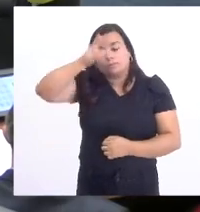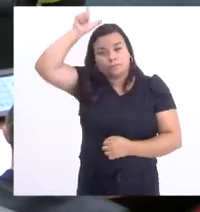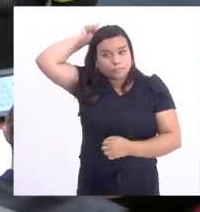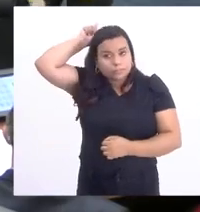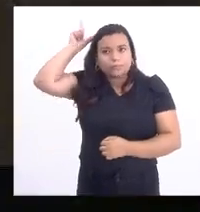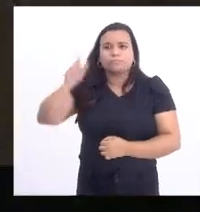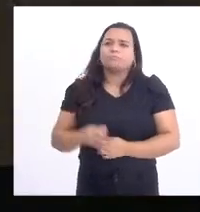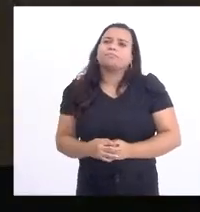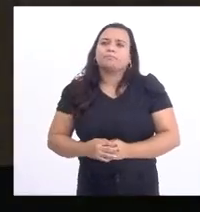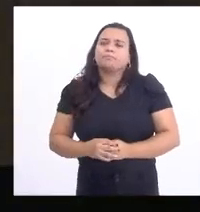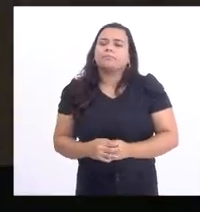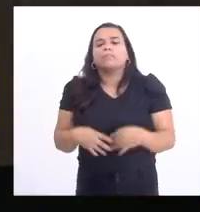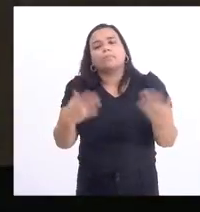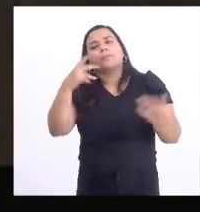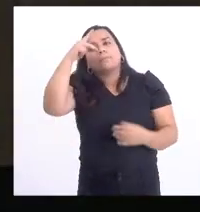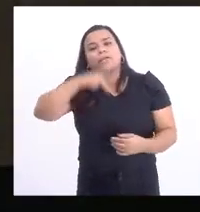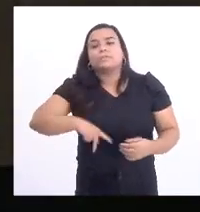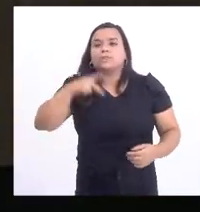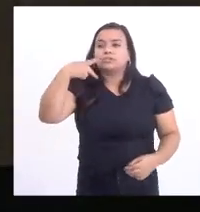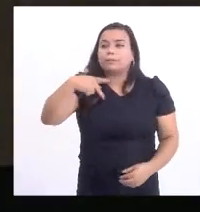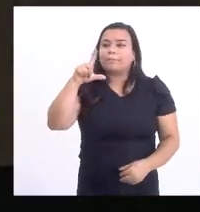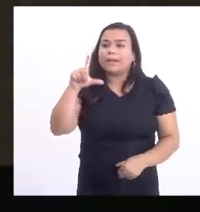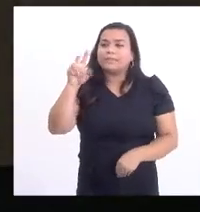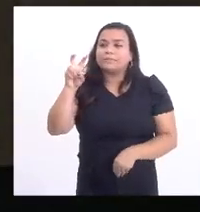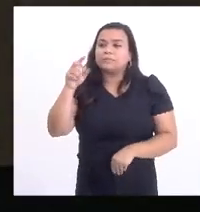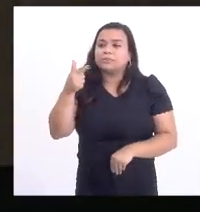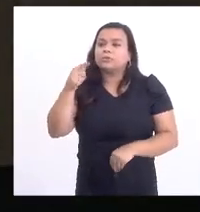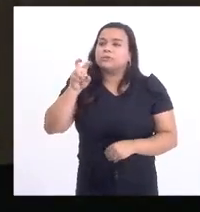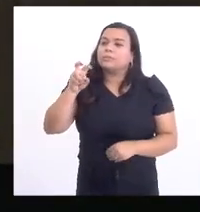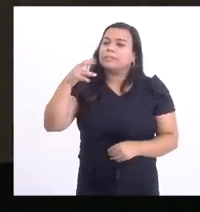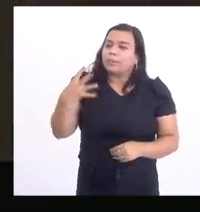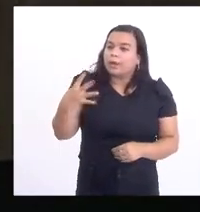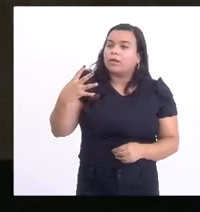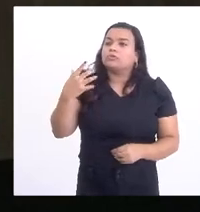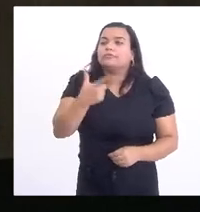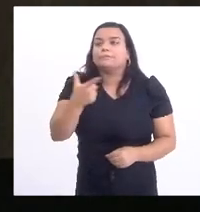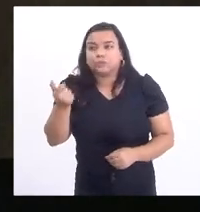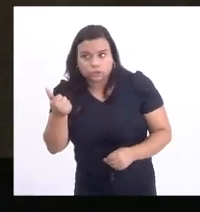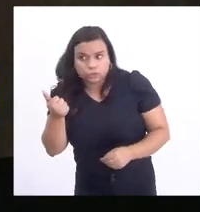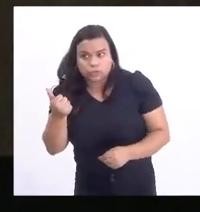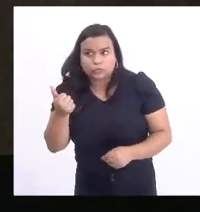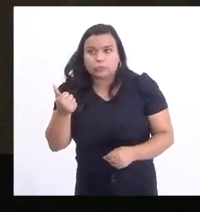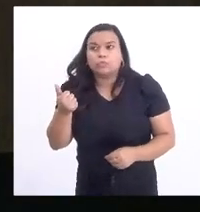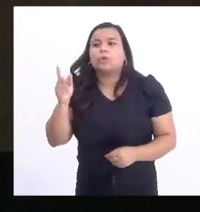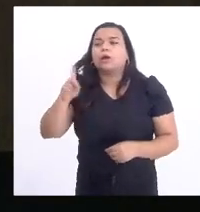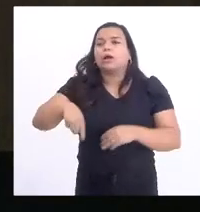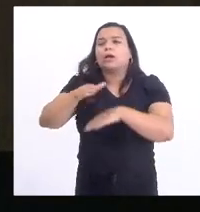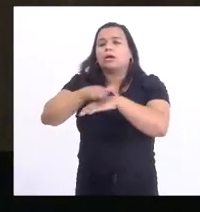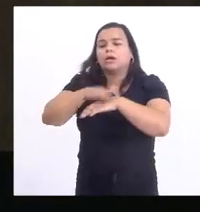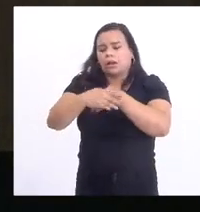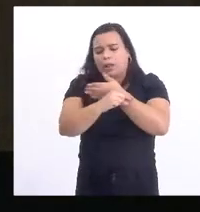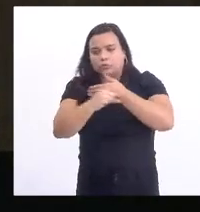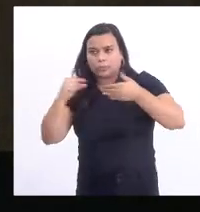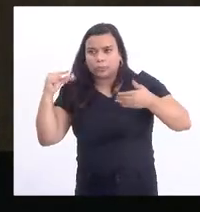Senhor presidente, PL 5254 de 21, de autoria das